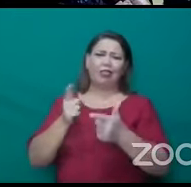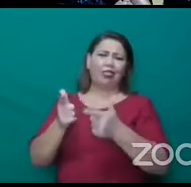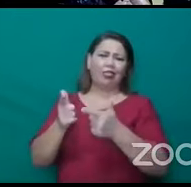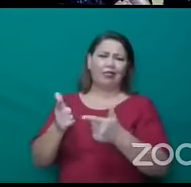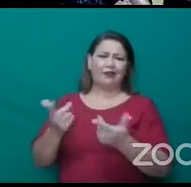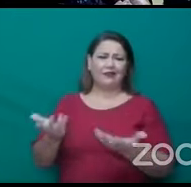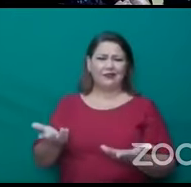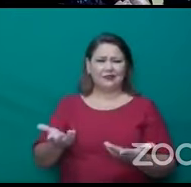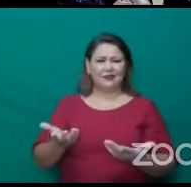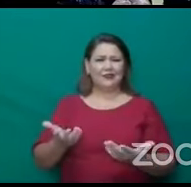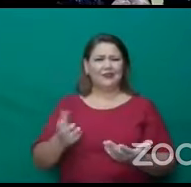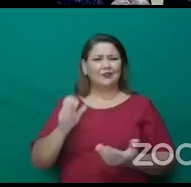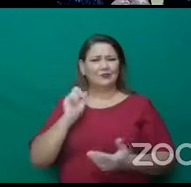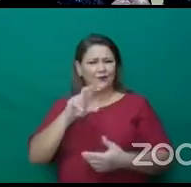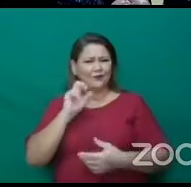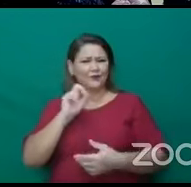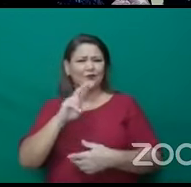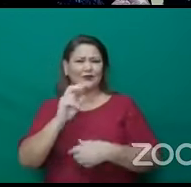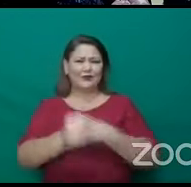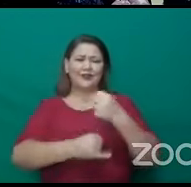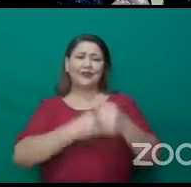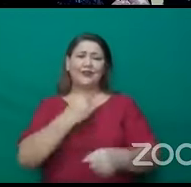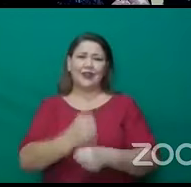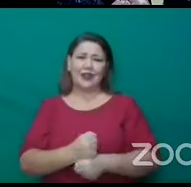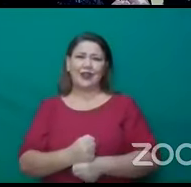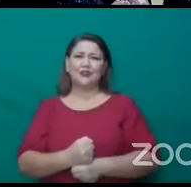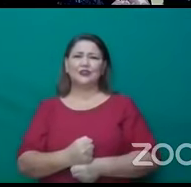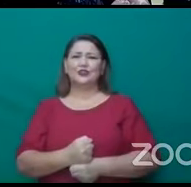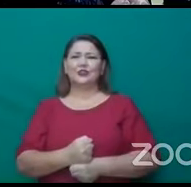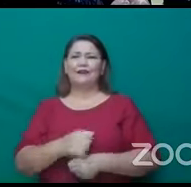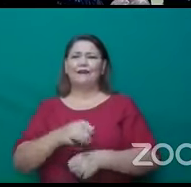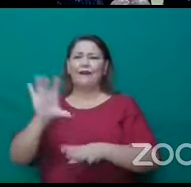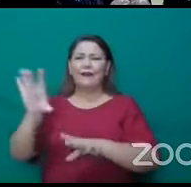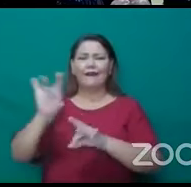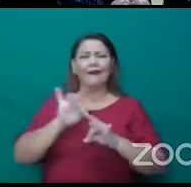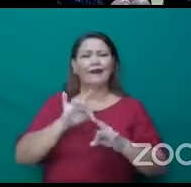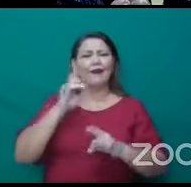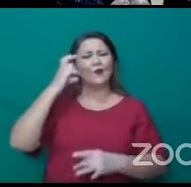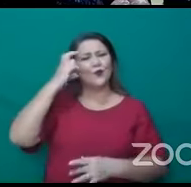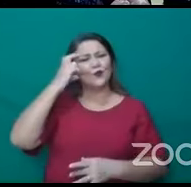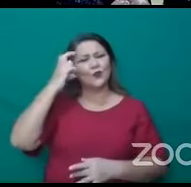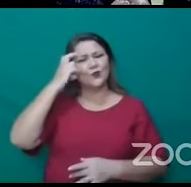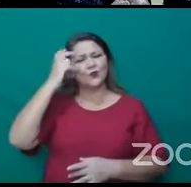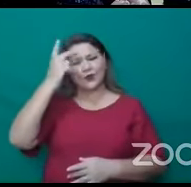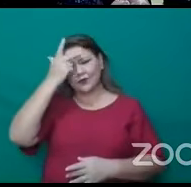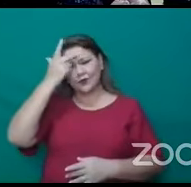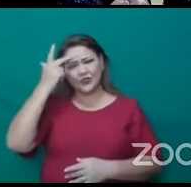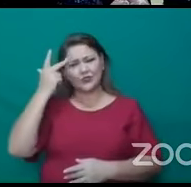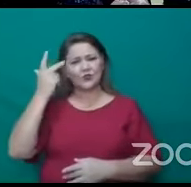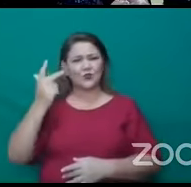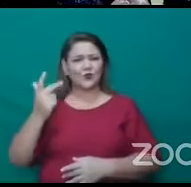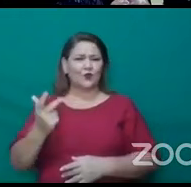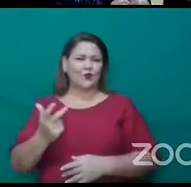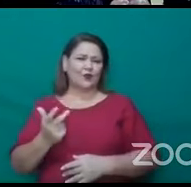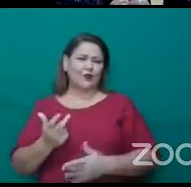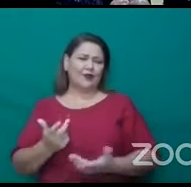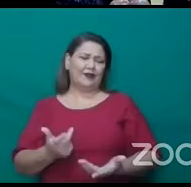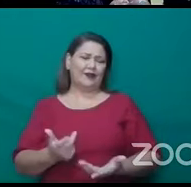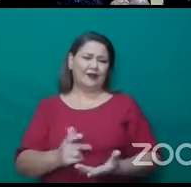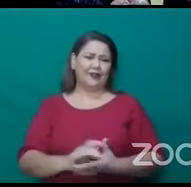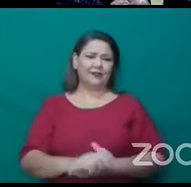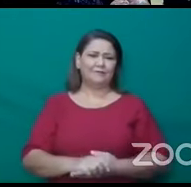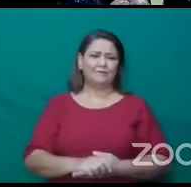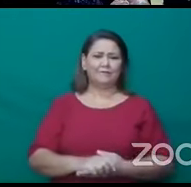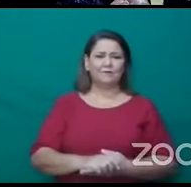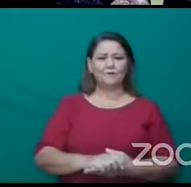muito essa coisa da internet, a gente quis trazer um pouco dessa cultura do cancelamento, onde tudo é apontado o dedo, assim. E